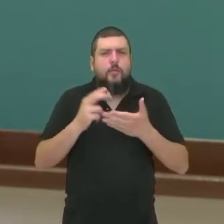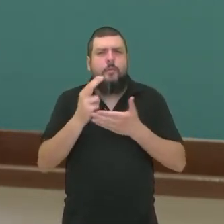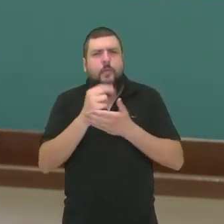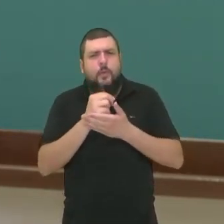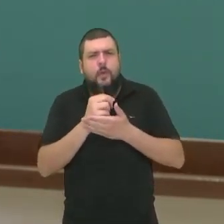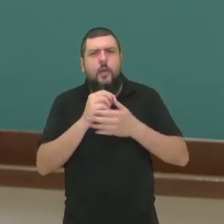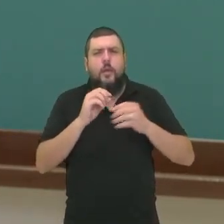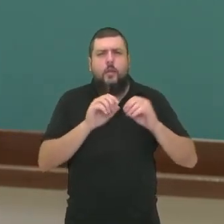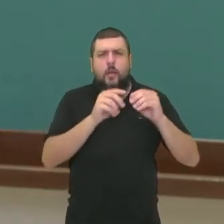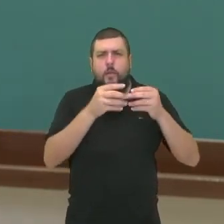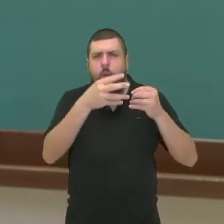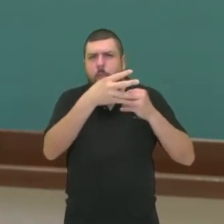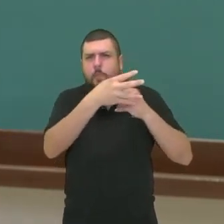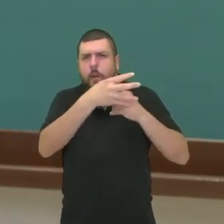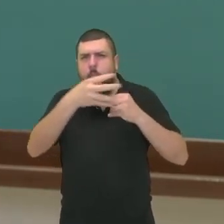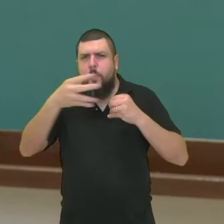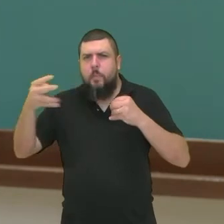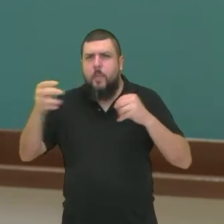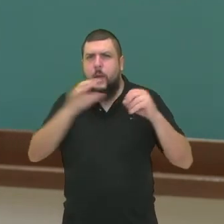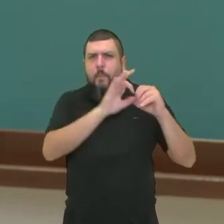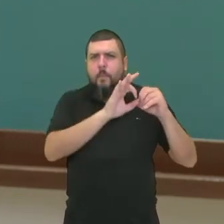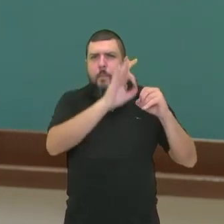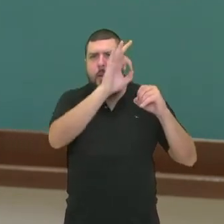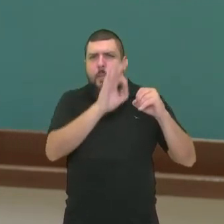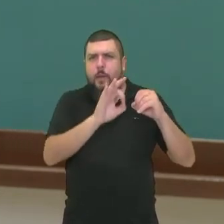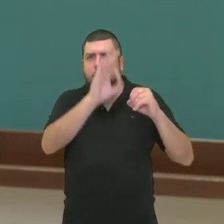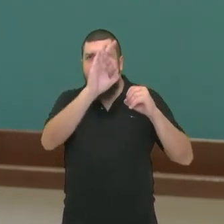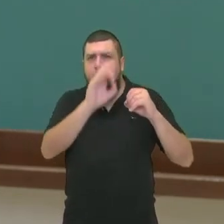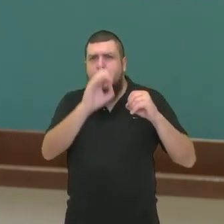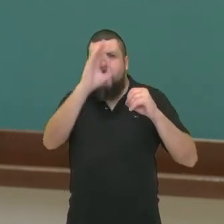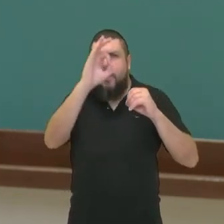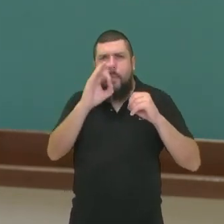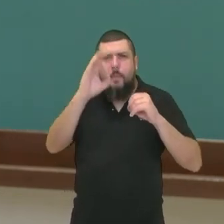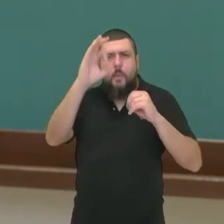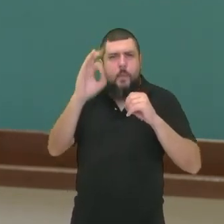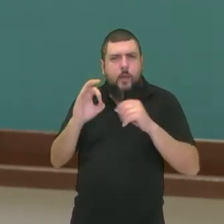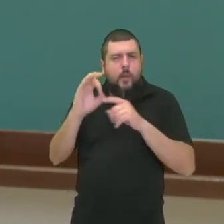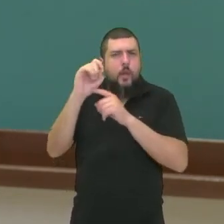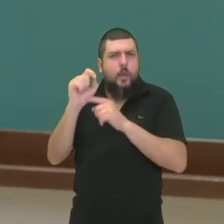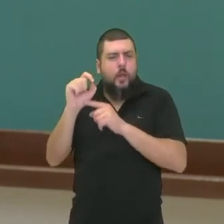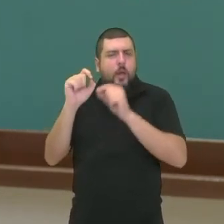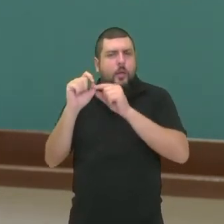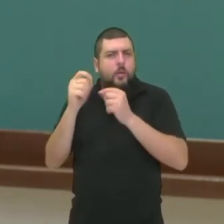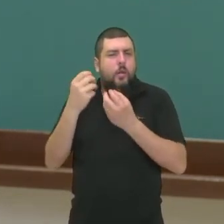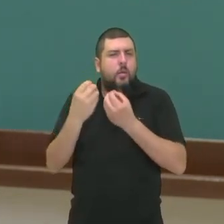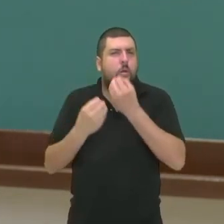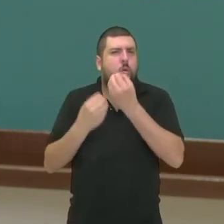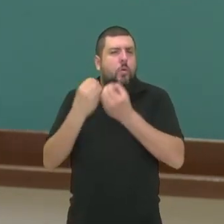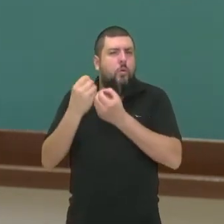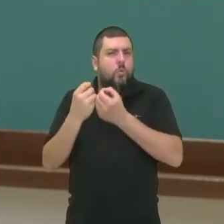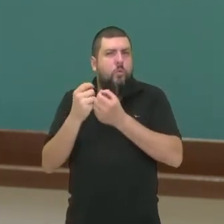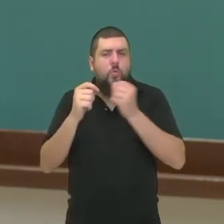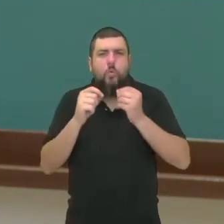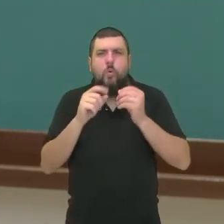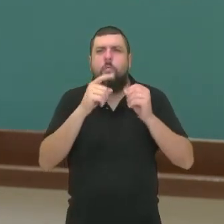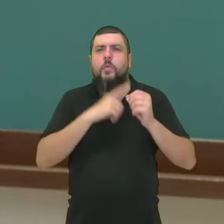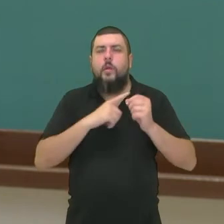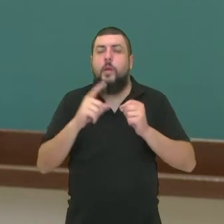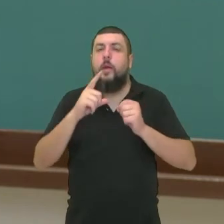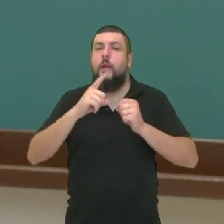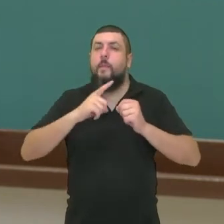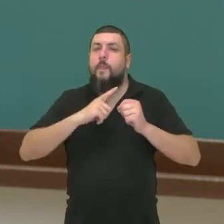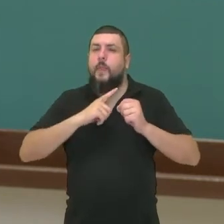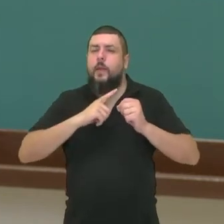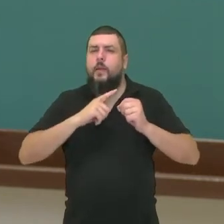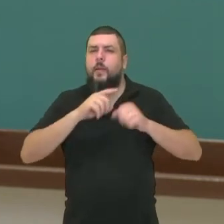que separam, né, ali na forma diagonal, são os compassos, né? E dentro desses